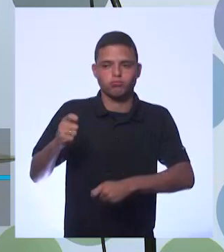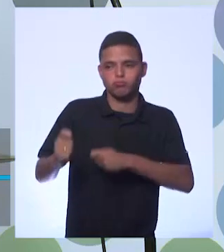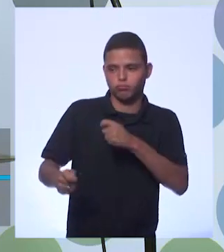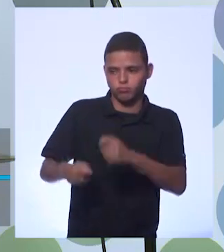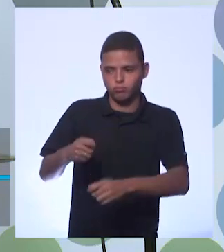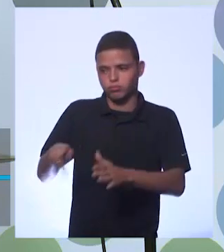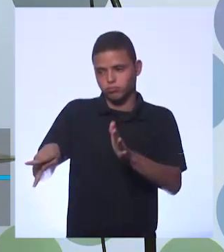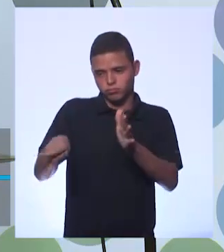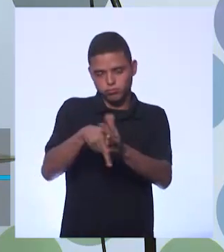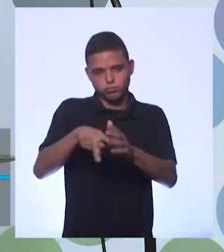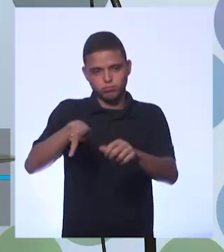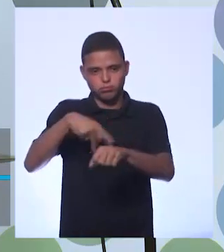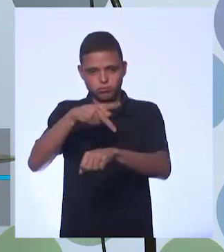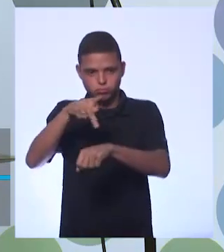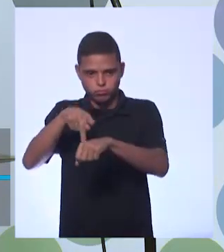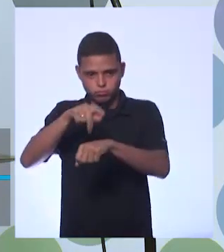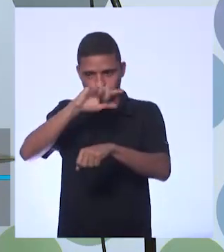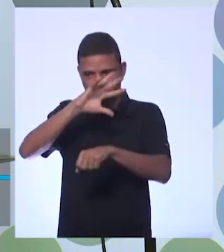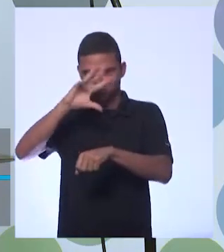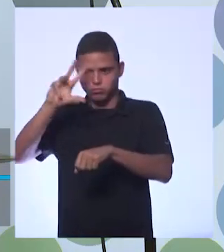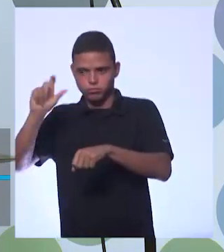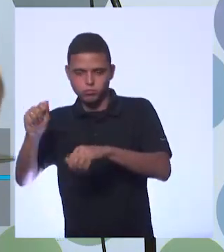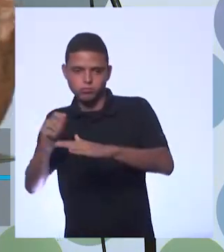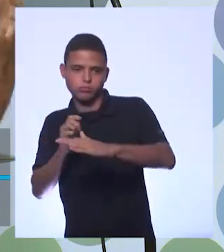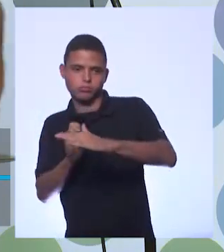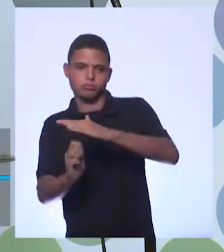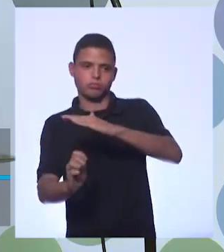estava falando sobre migração e tal, e acho que então